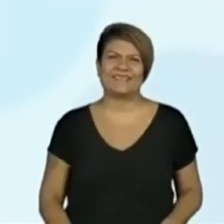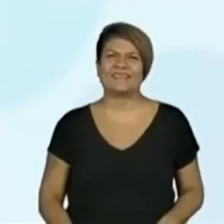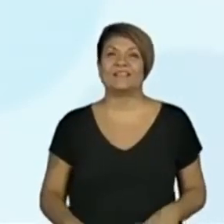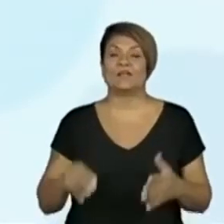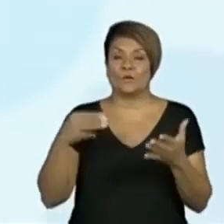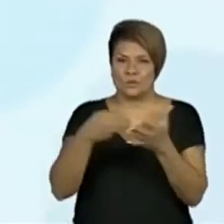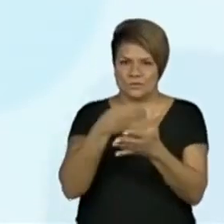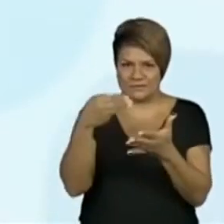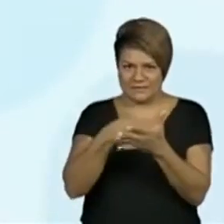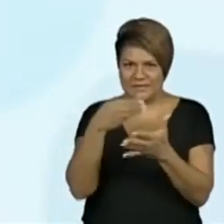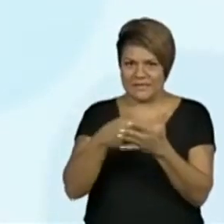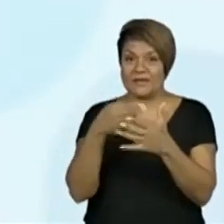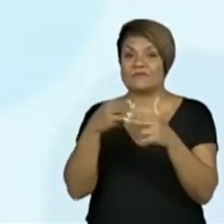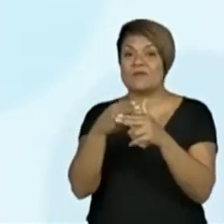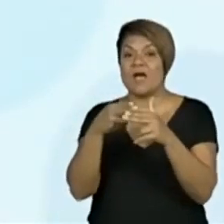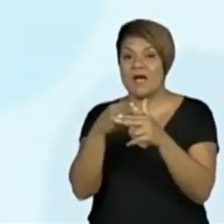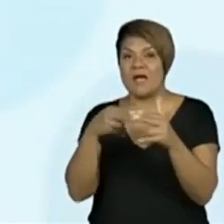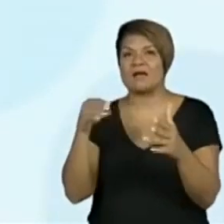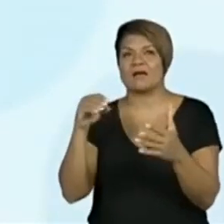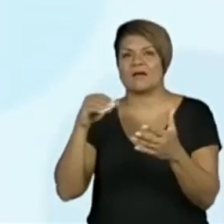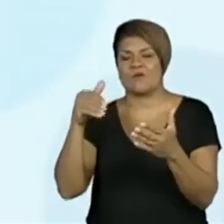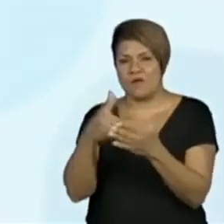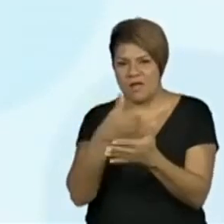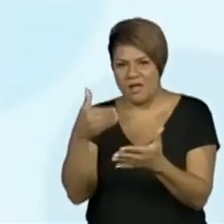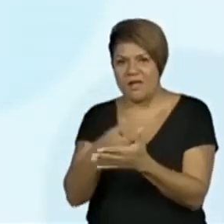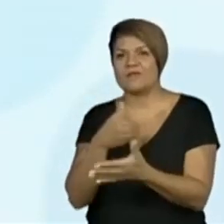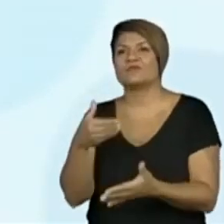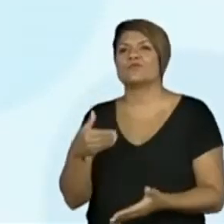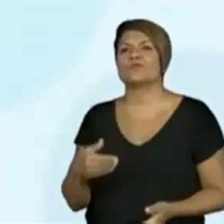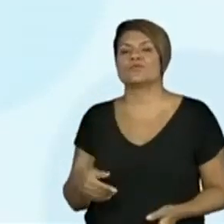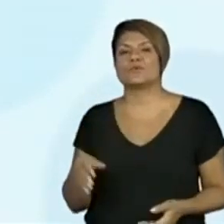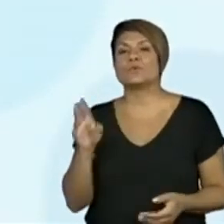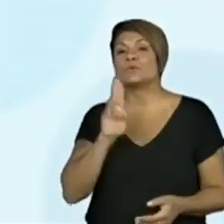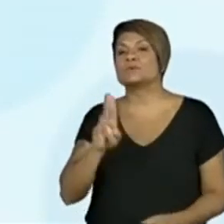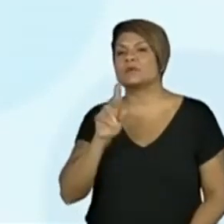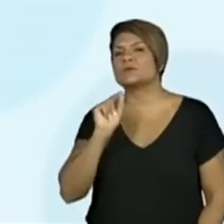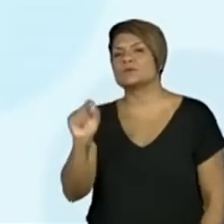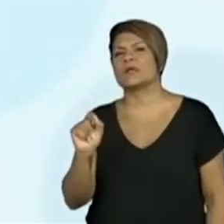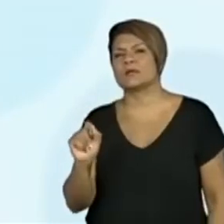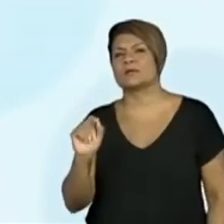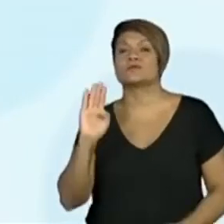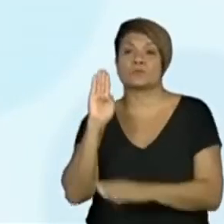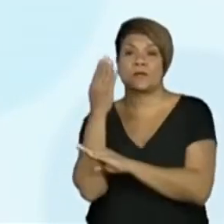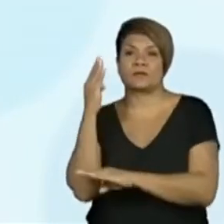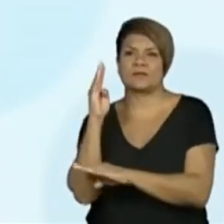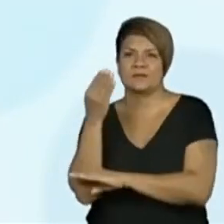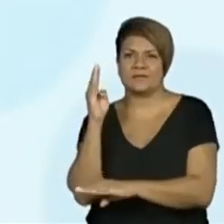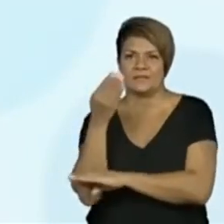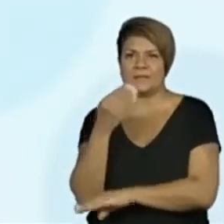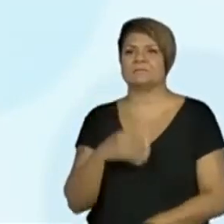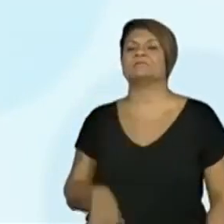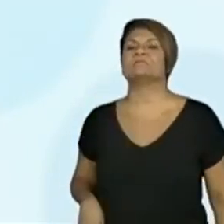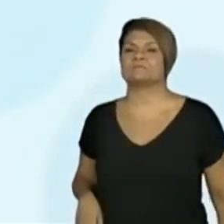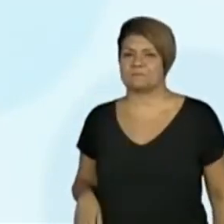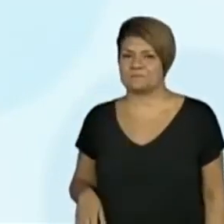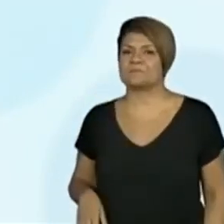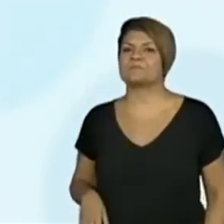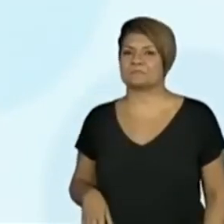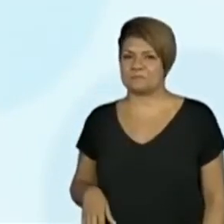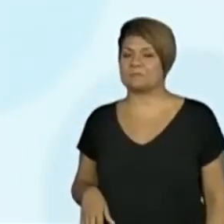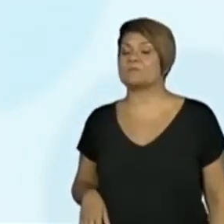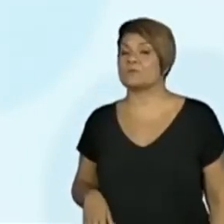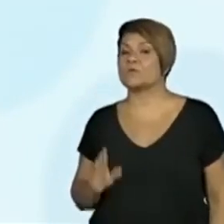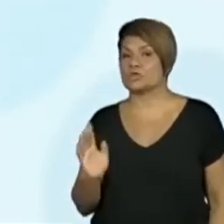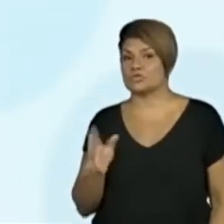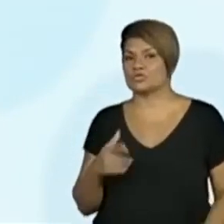galera chão fez isso isso mesmo Esses são de madeira para geladeira olha lá de madeira